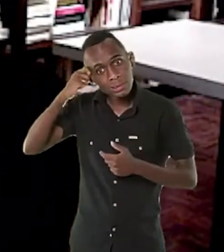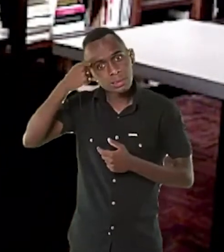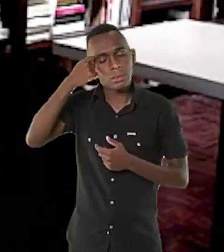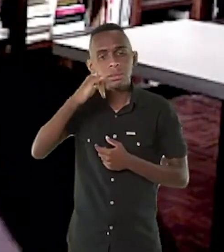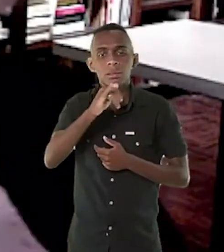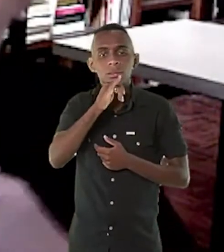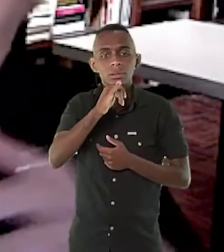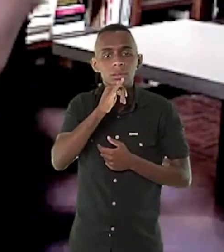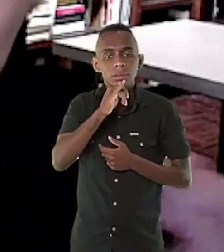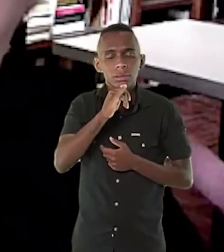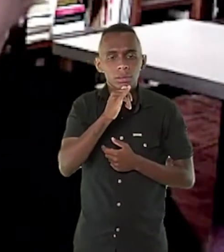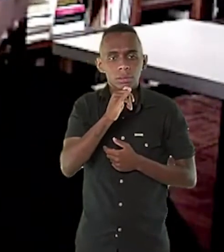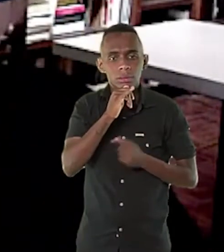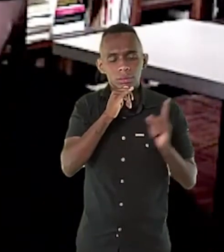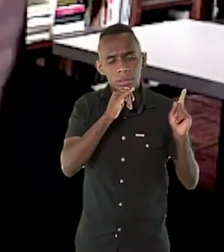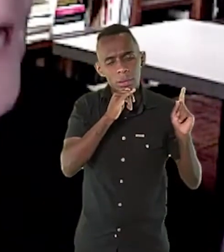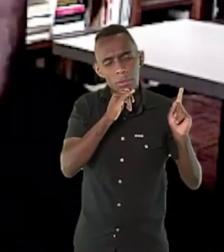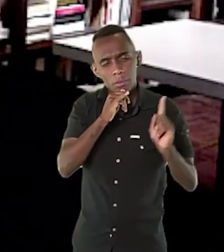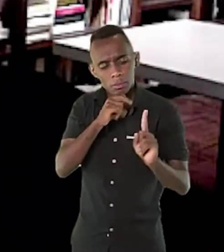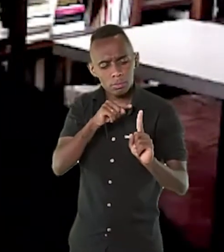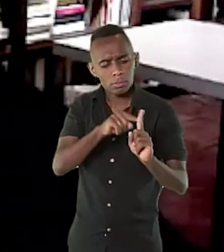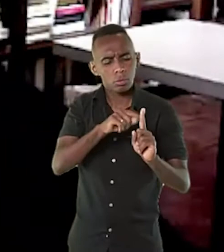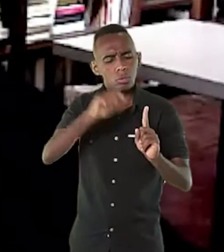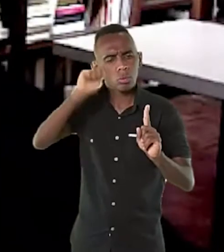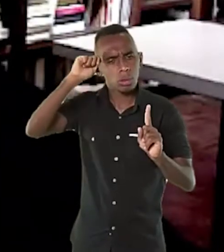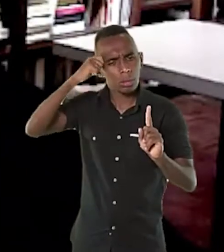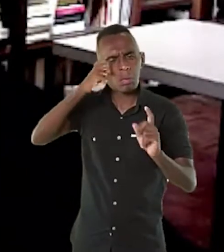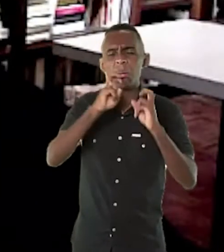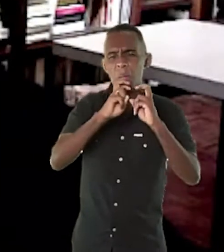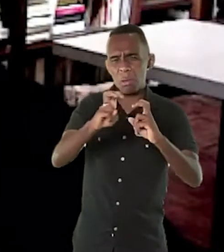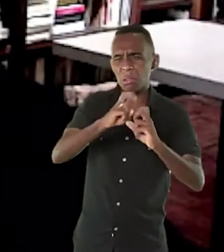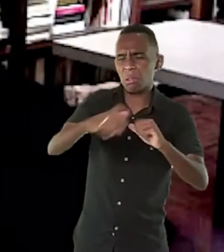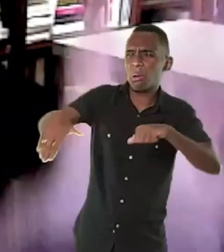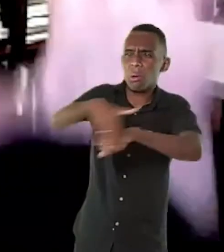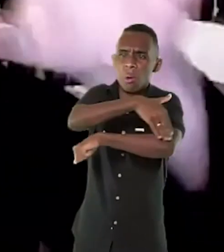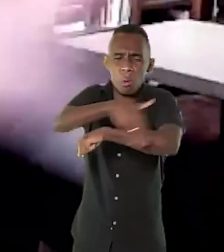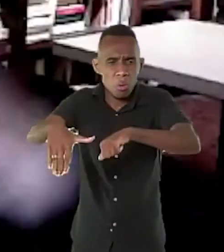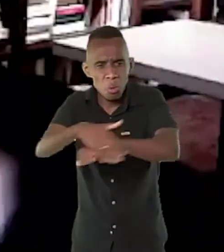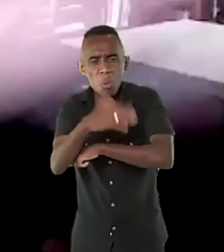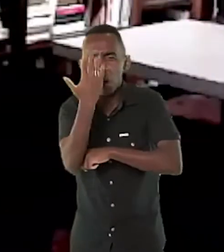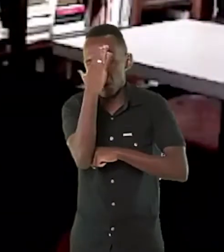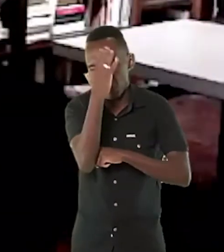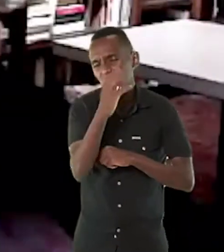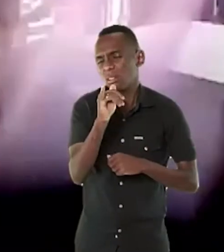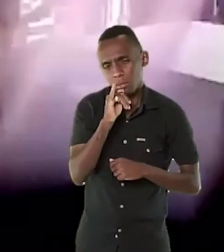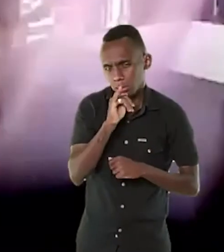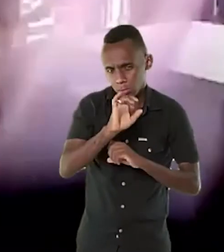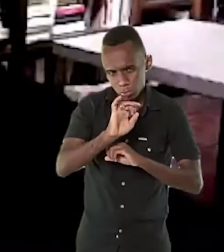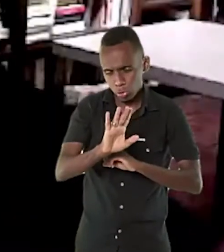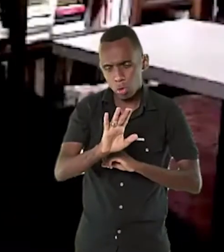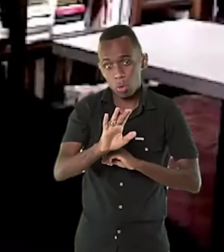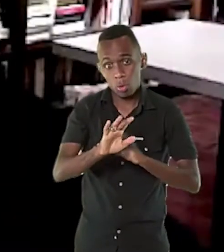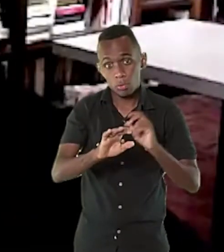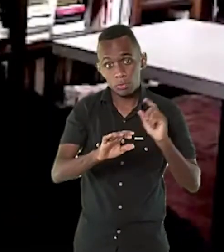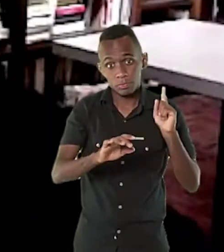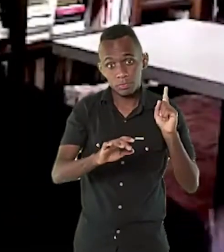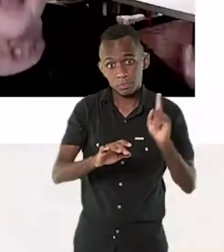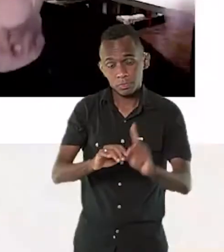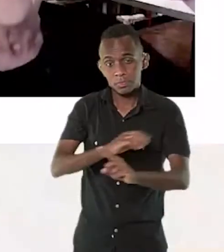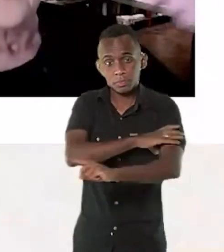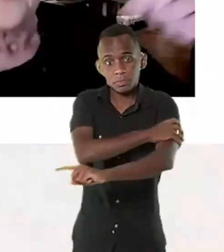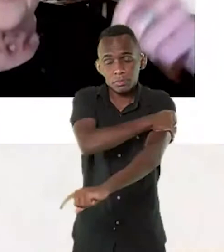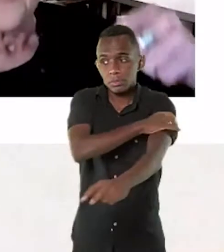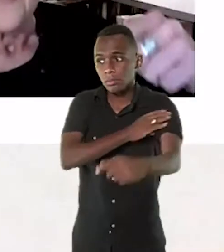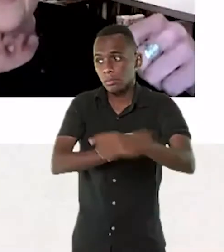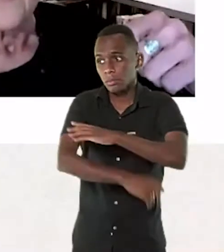para passar no metrô em algum lugar, na rua, no carnaval, e a câmera... Ou no celular, para